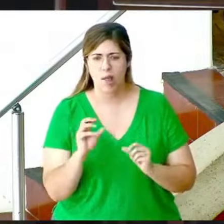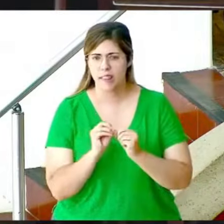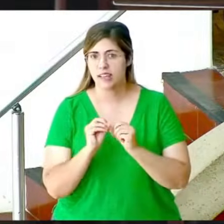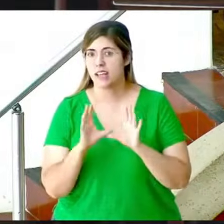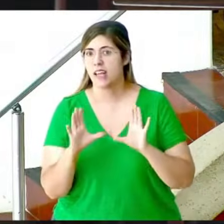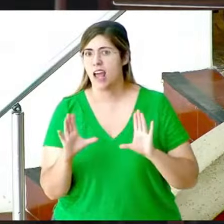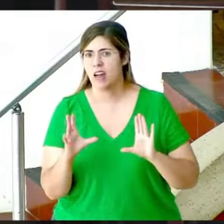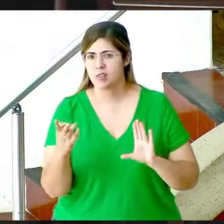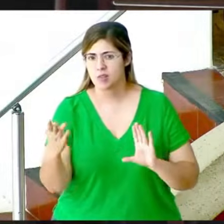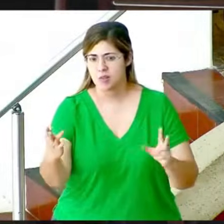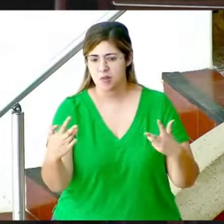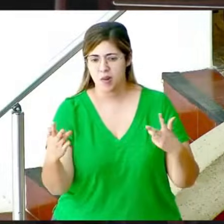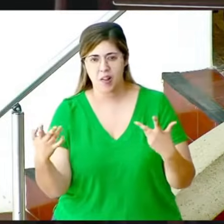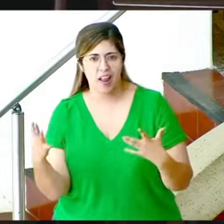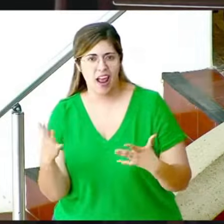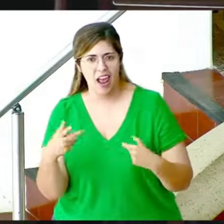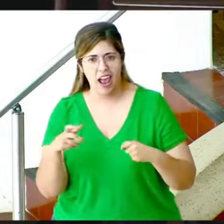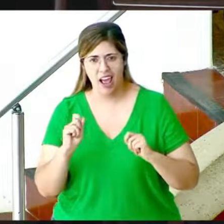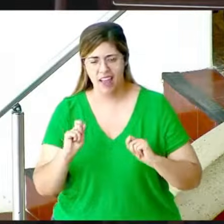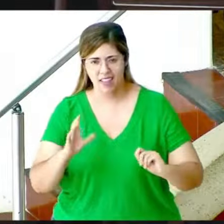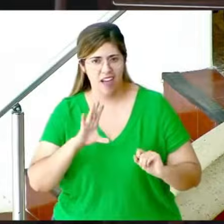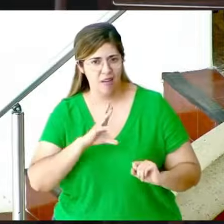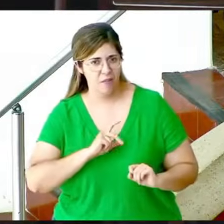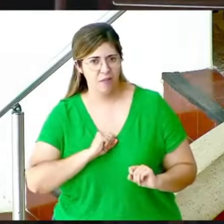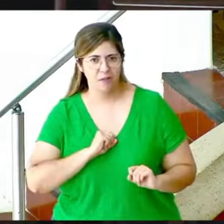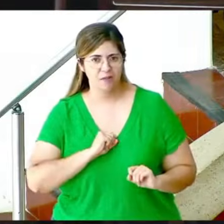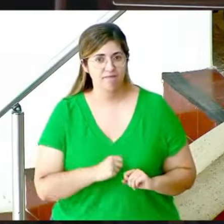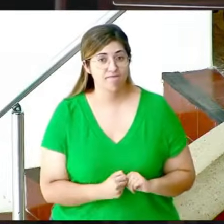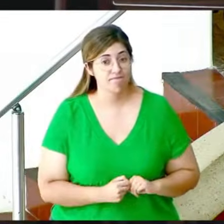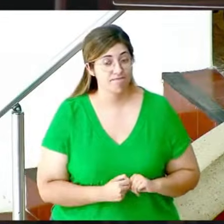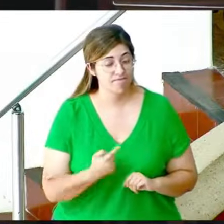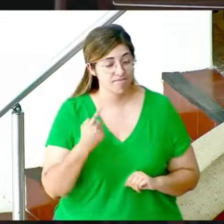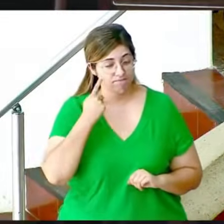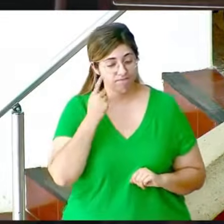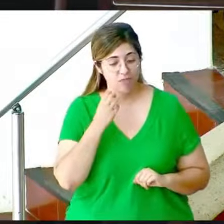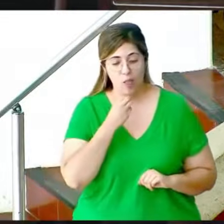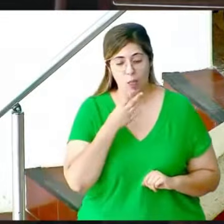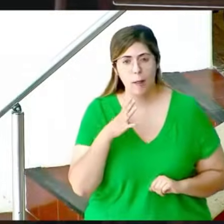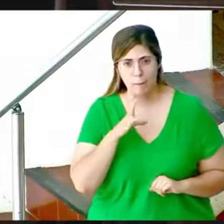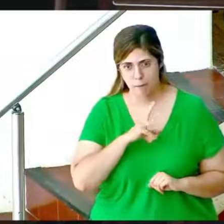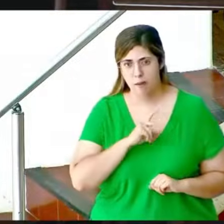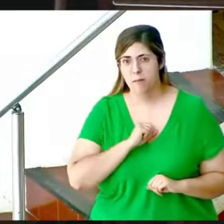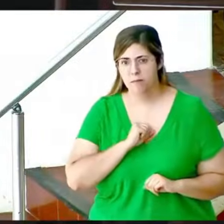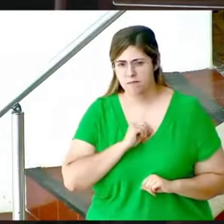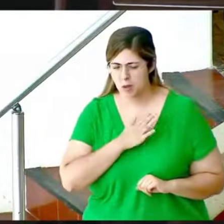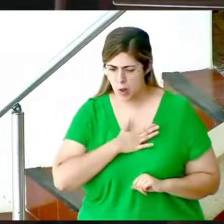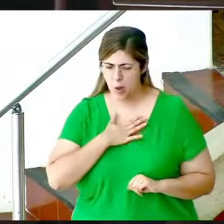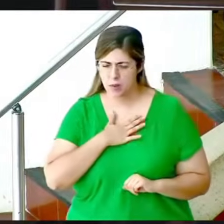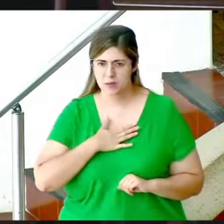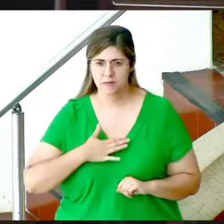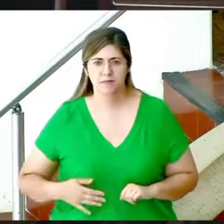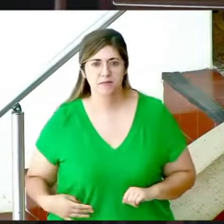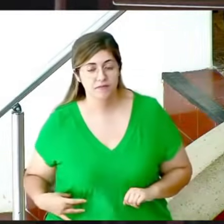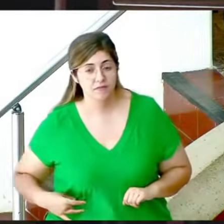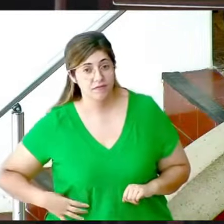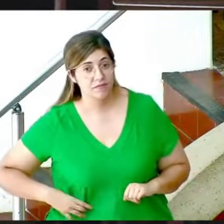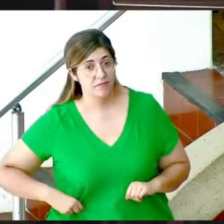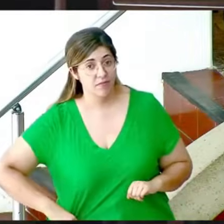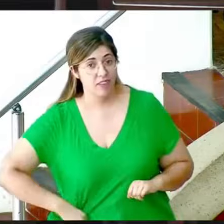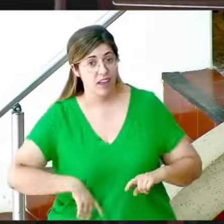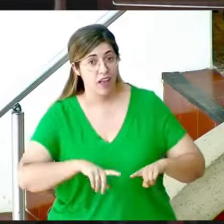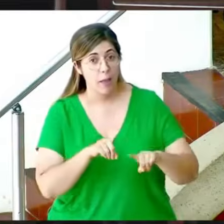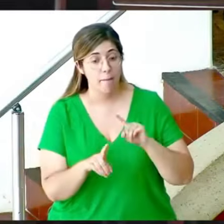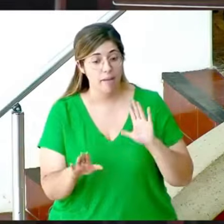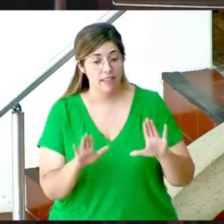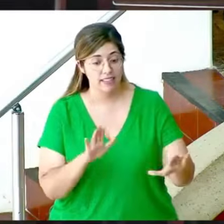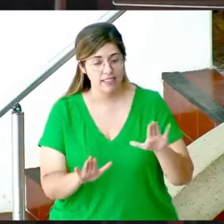pessoas nos amem? É bom ser amado, não é? Eu gosto. Eu sei que você também gosta. Mas às vezes, de acordo com como nós